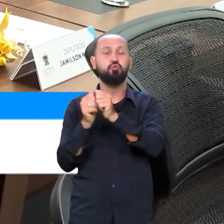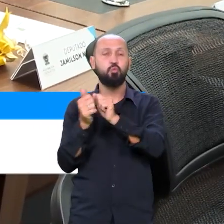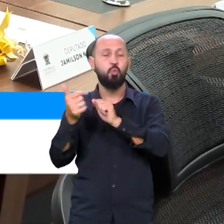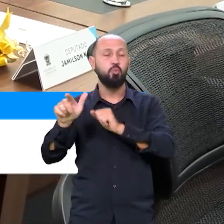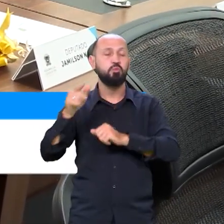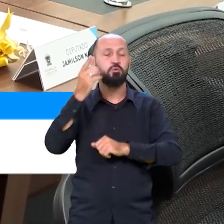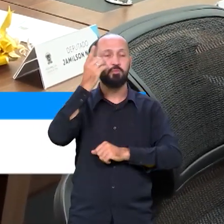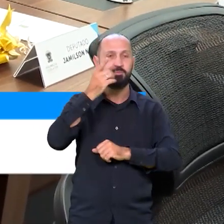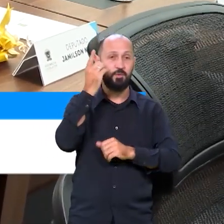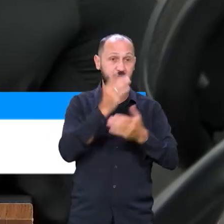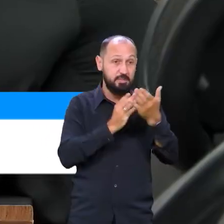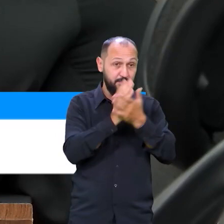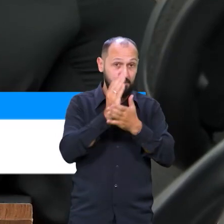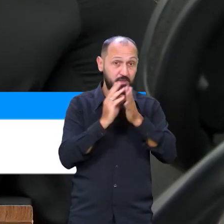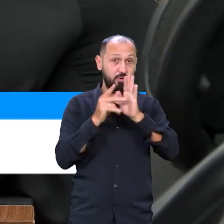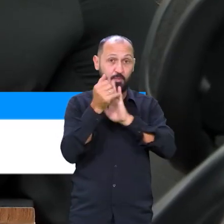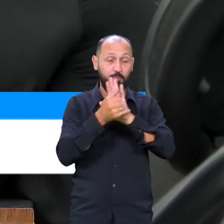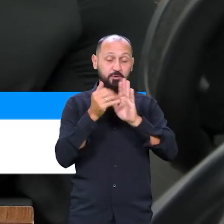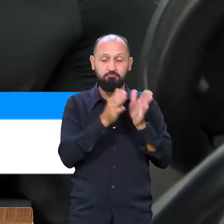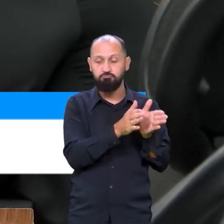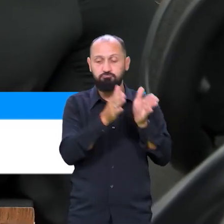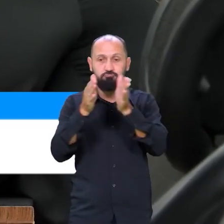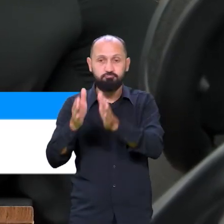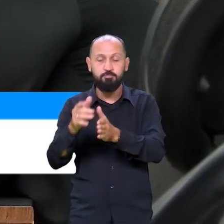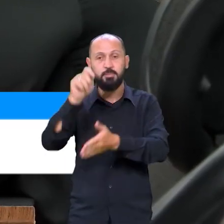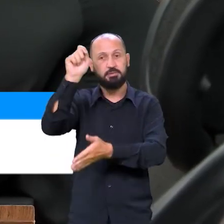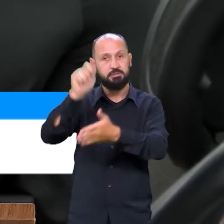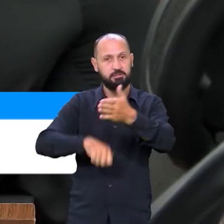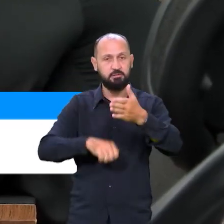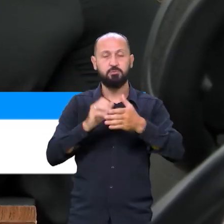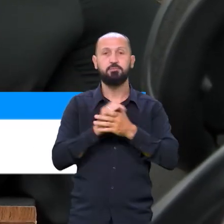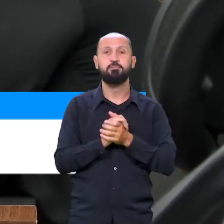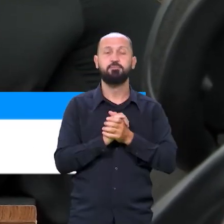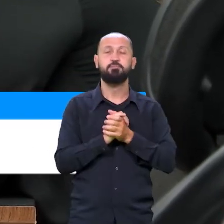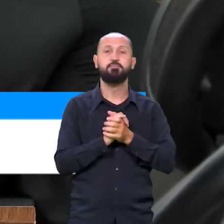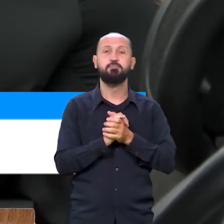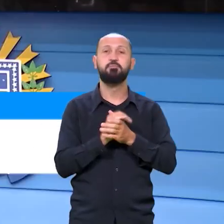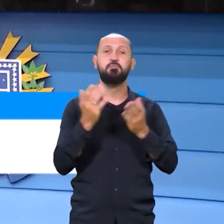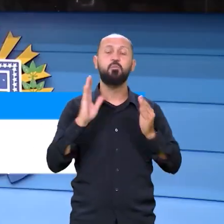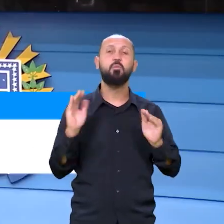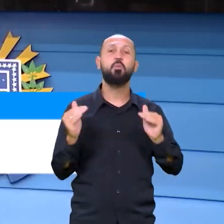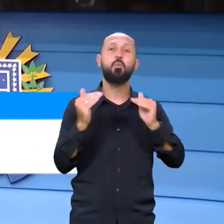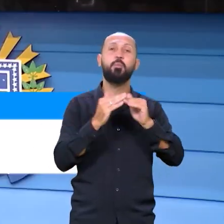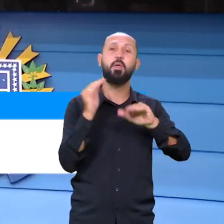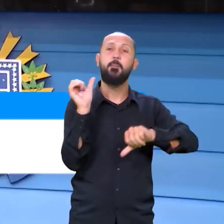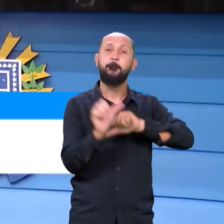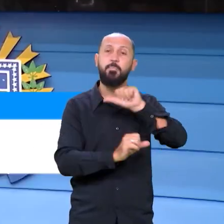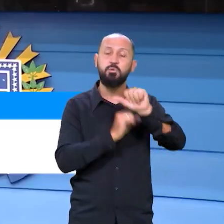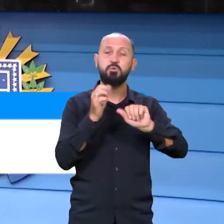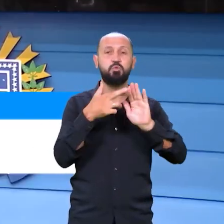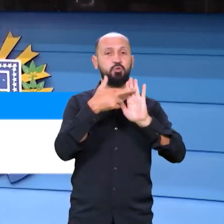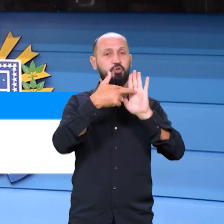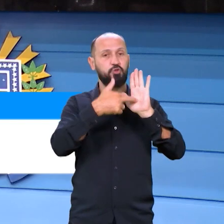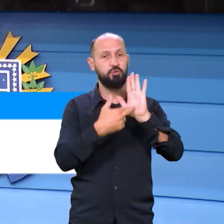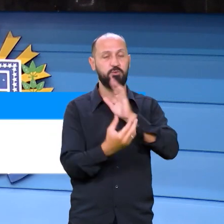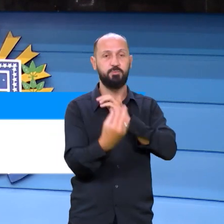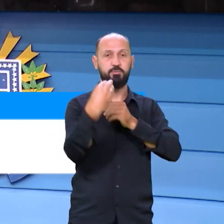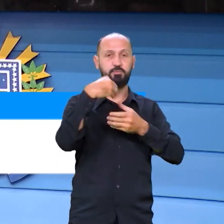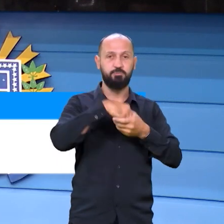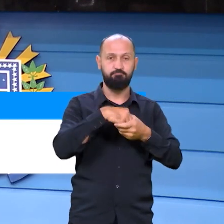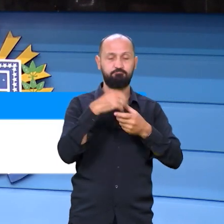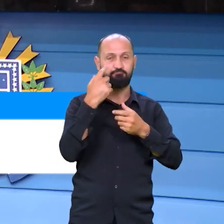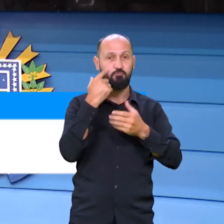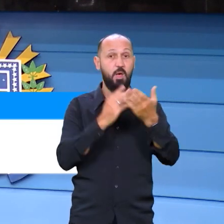outros parlamentares. Com a aprovação, o projeto seguiu para a promulgação. E também, relacionados às mudanças no